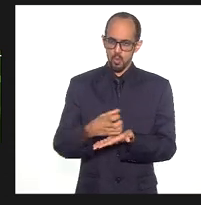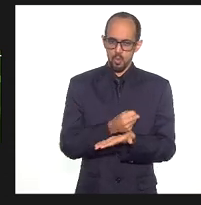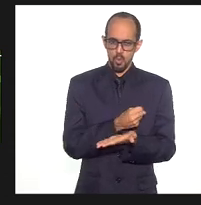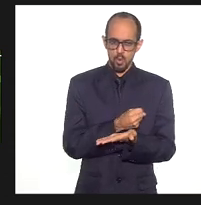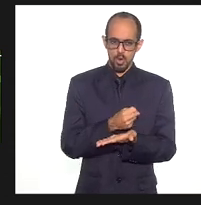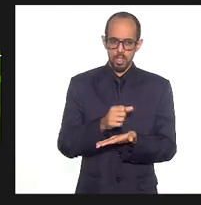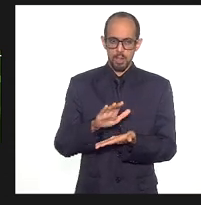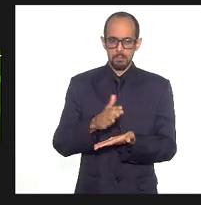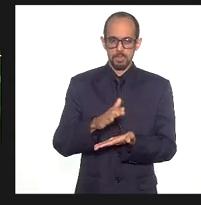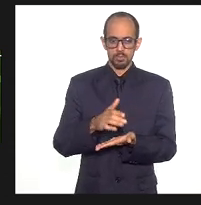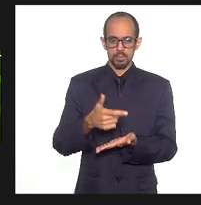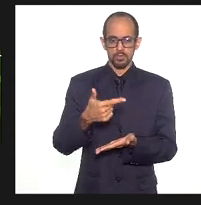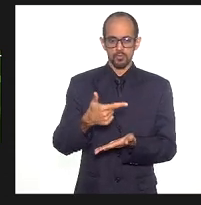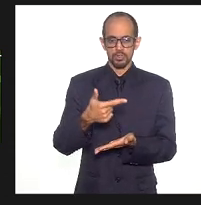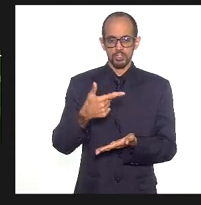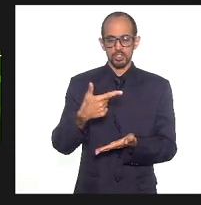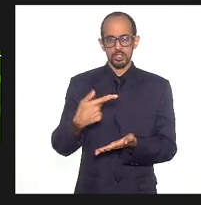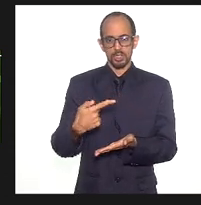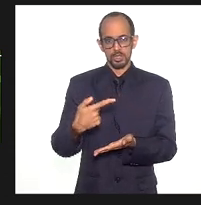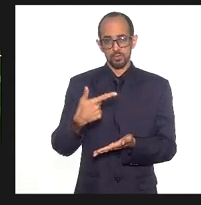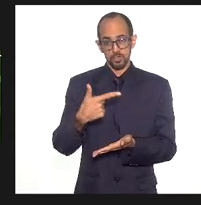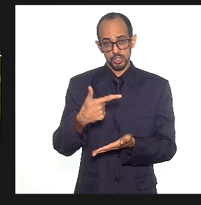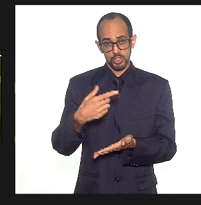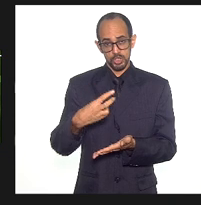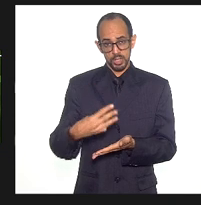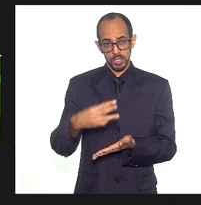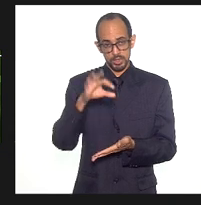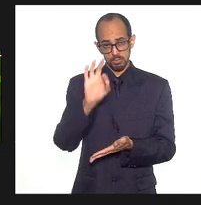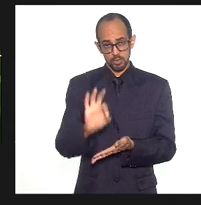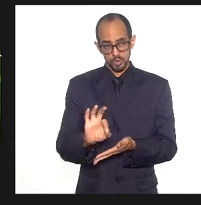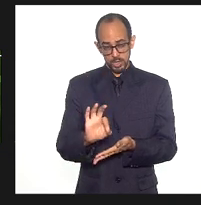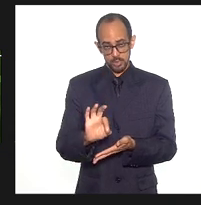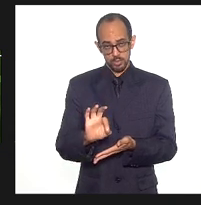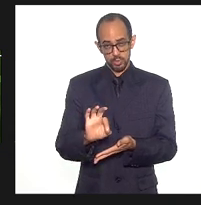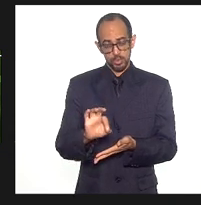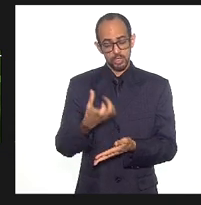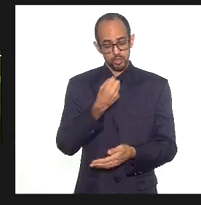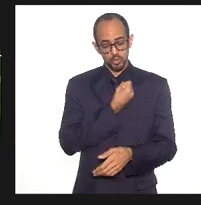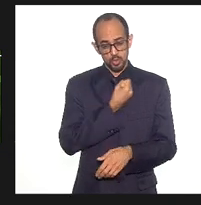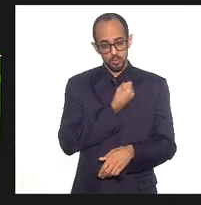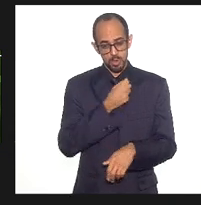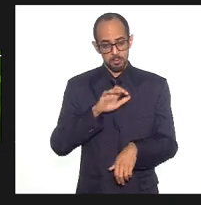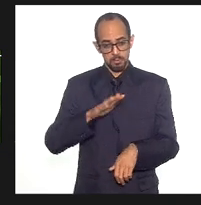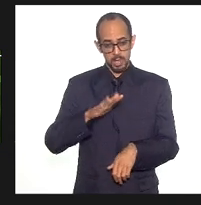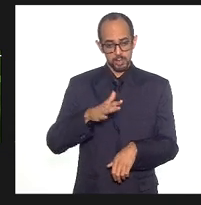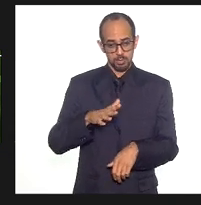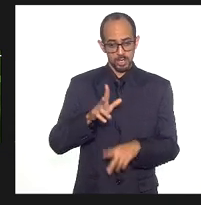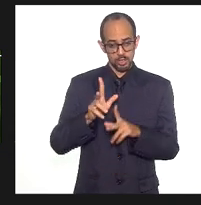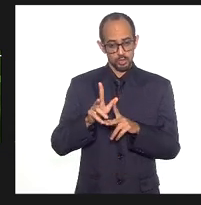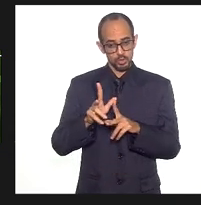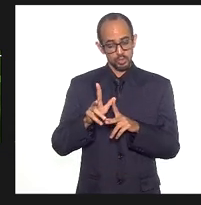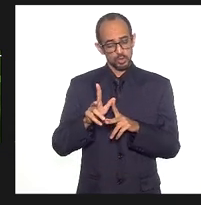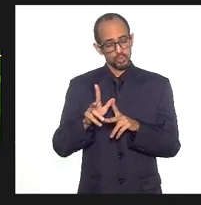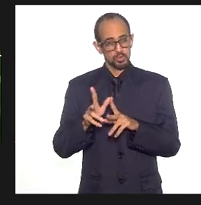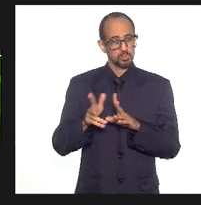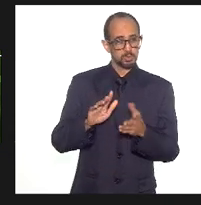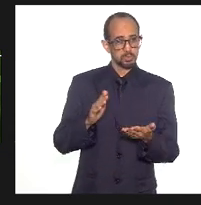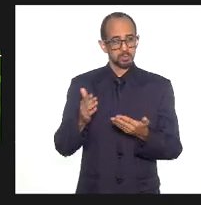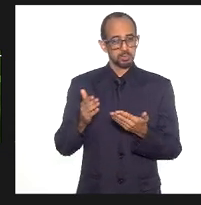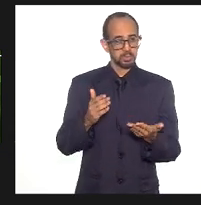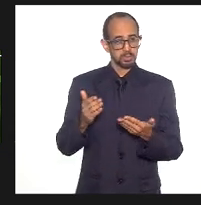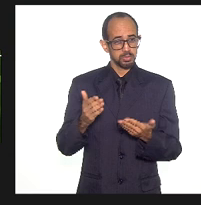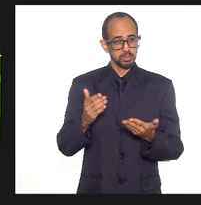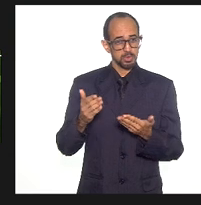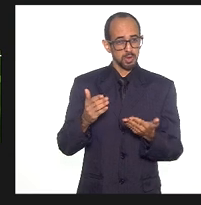na faixa de 23%, né? Esse número ele é mais ou menos condizente com o